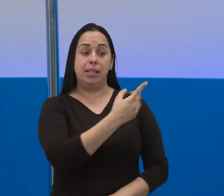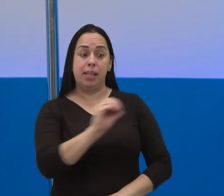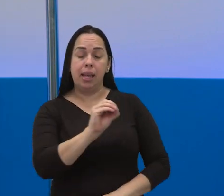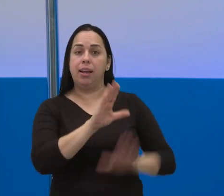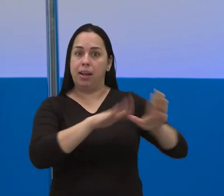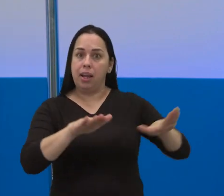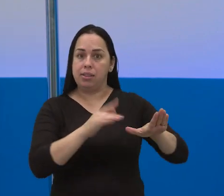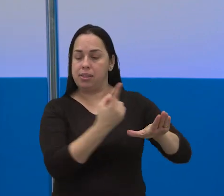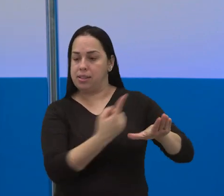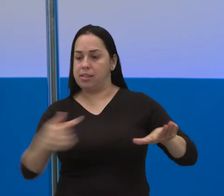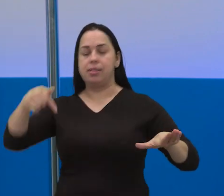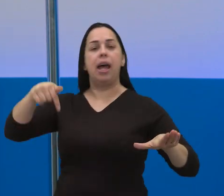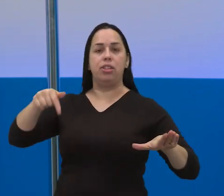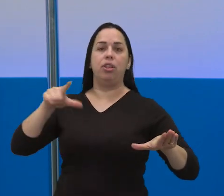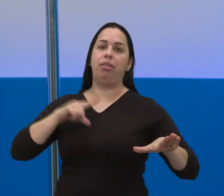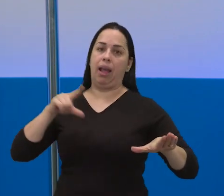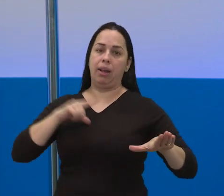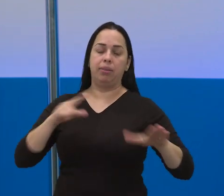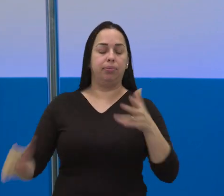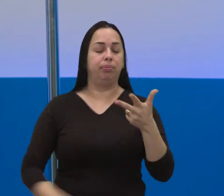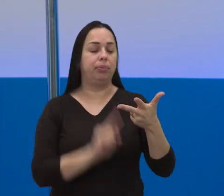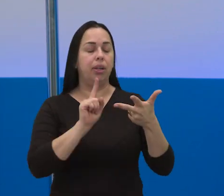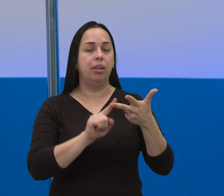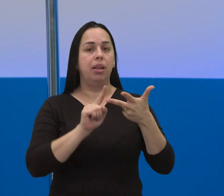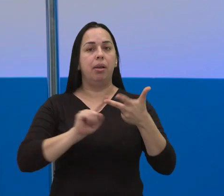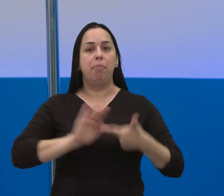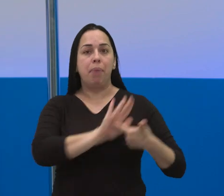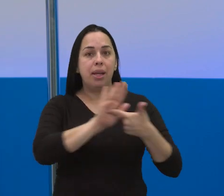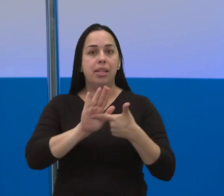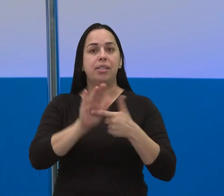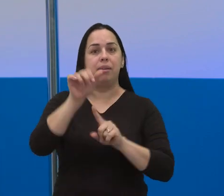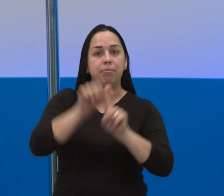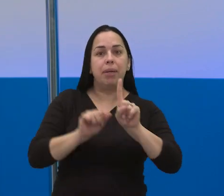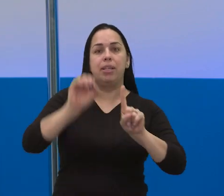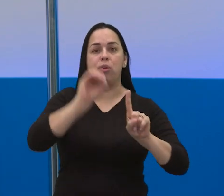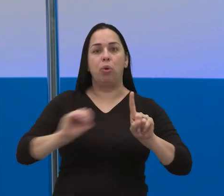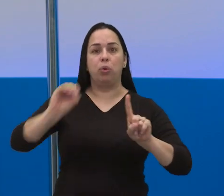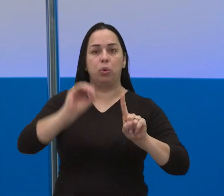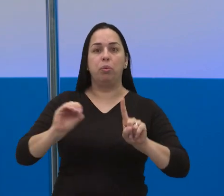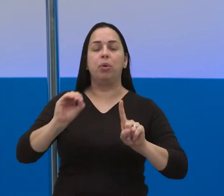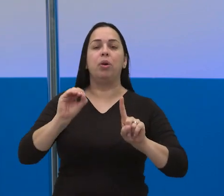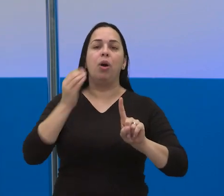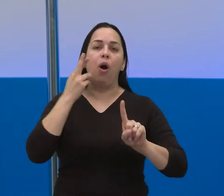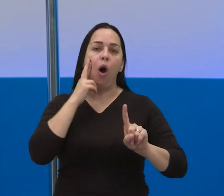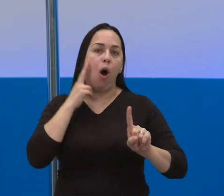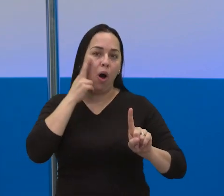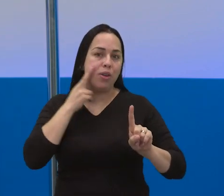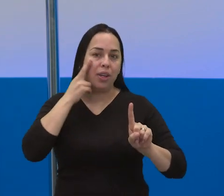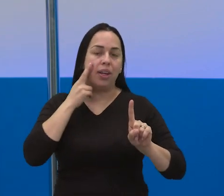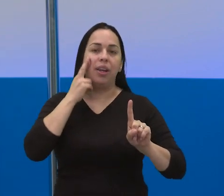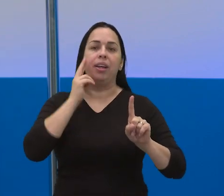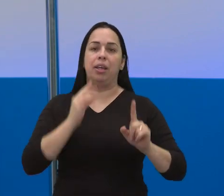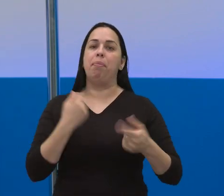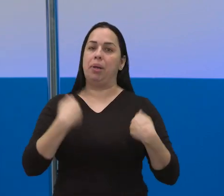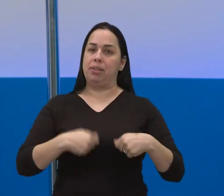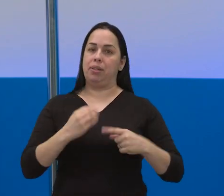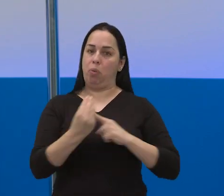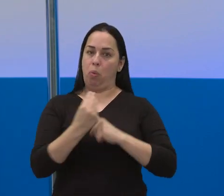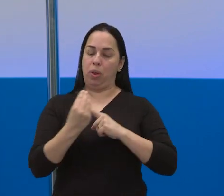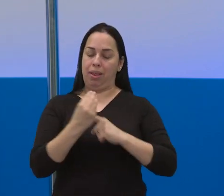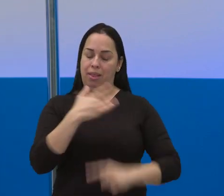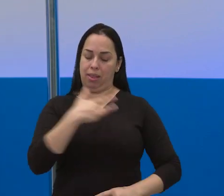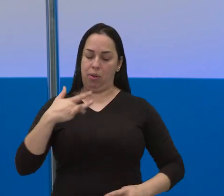a cada 100 crianças. Tem ainda o alerta da campanha Outubro Rosa, que destaca a importância da prevenção ao câncer de